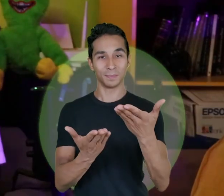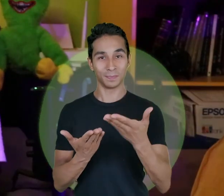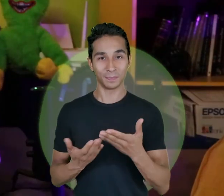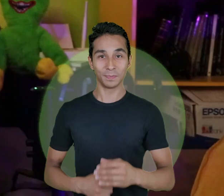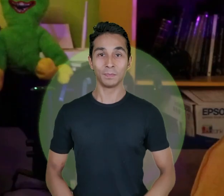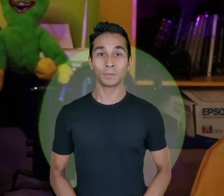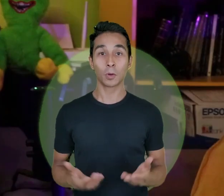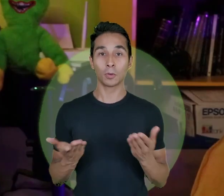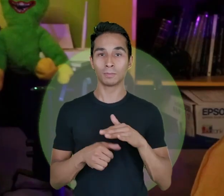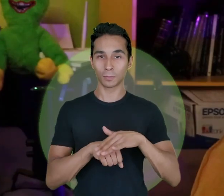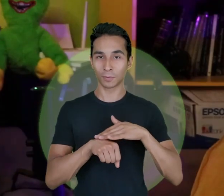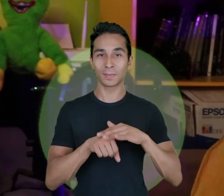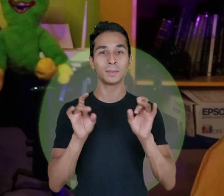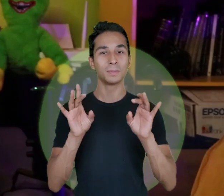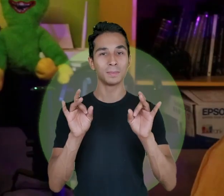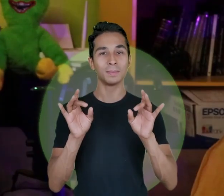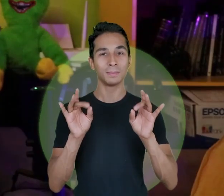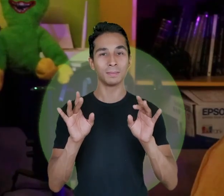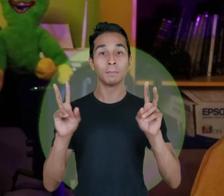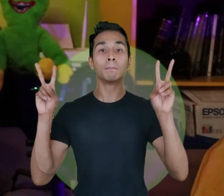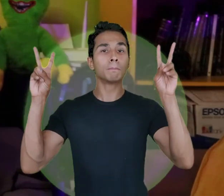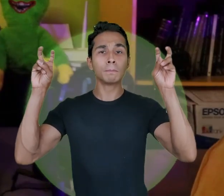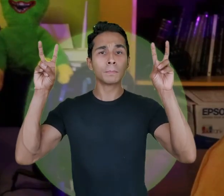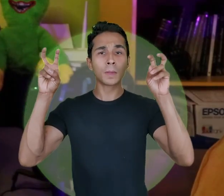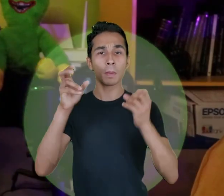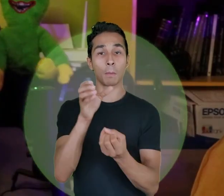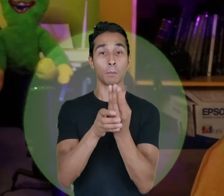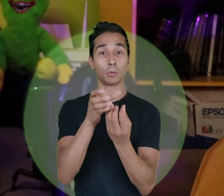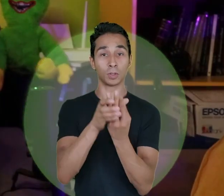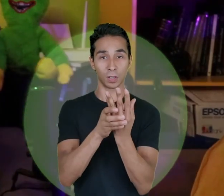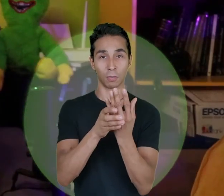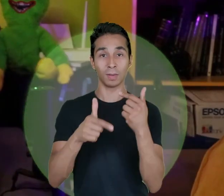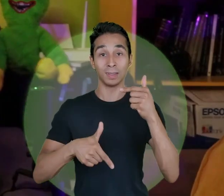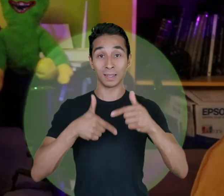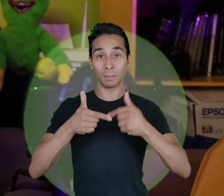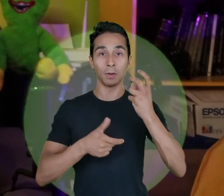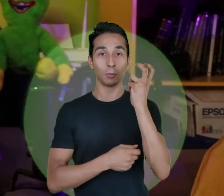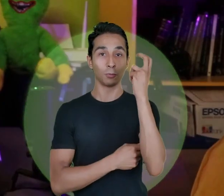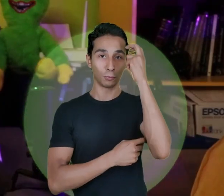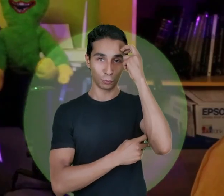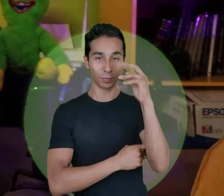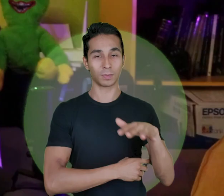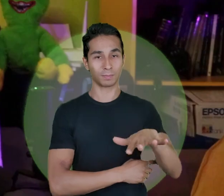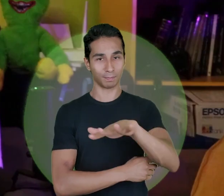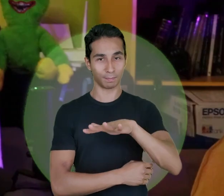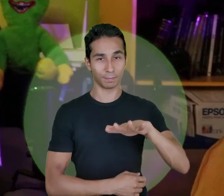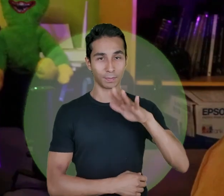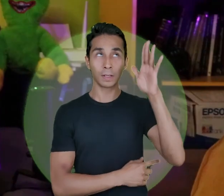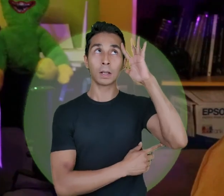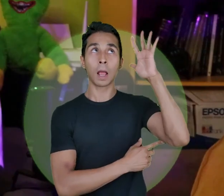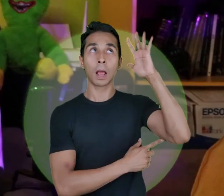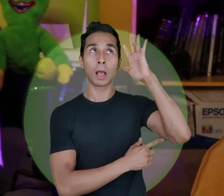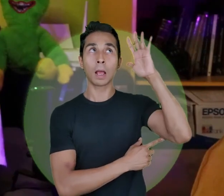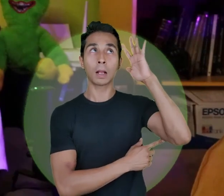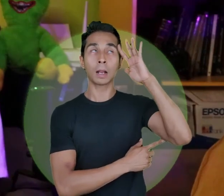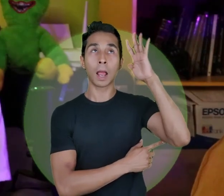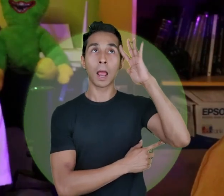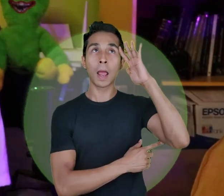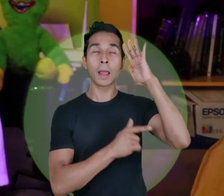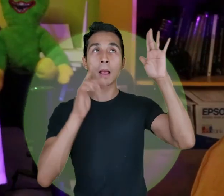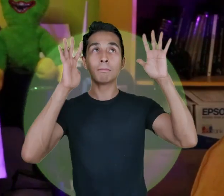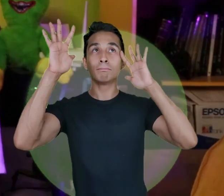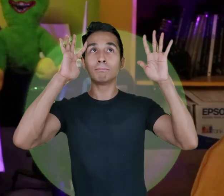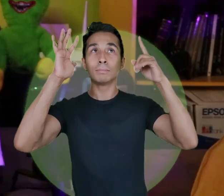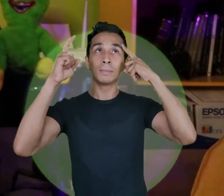muito especial sobre produção cultural e aí falando sobre como tirar as ideias aí da cabeça, do coração, as brisas que a